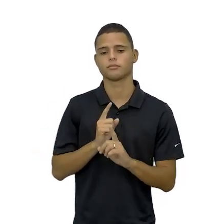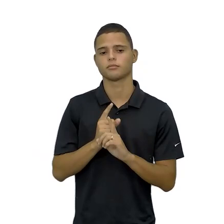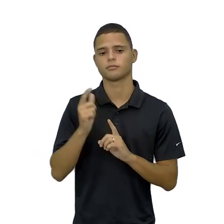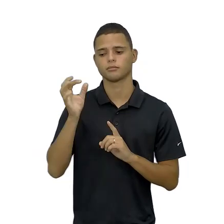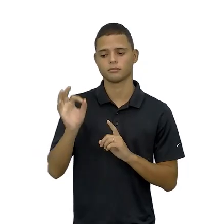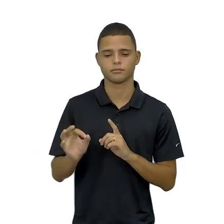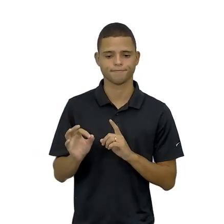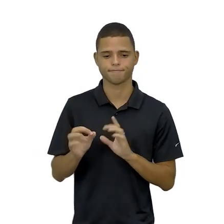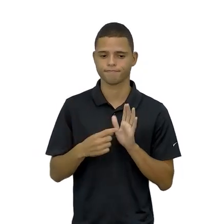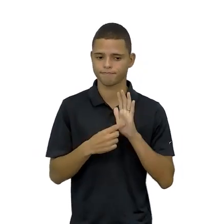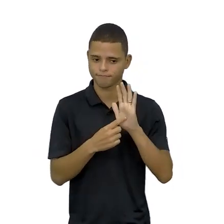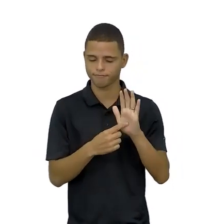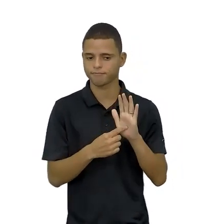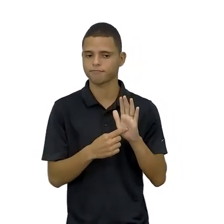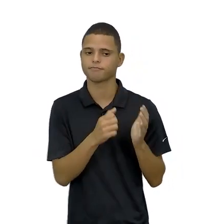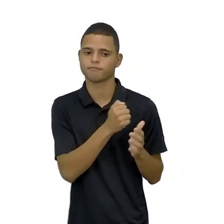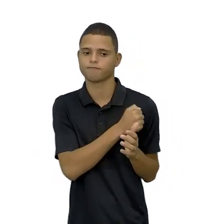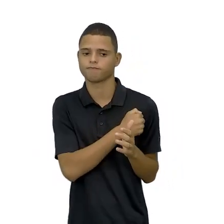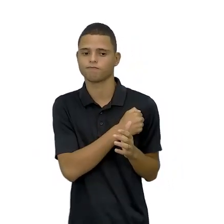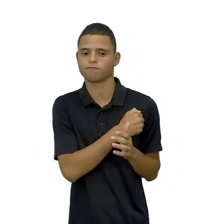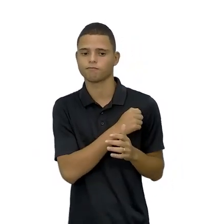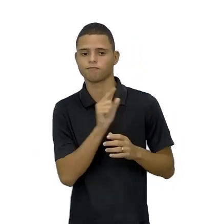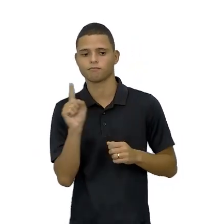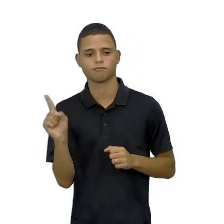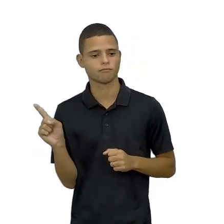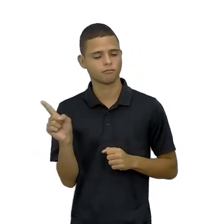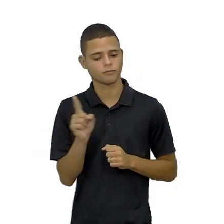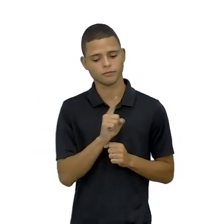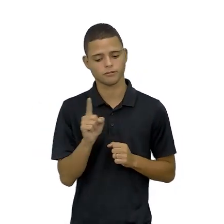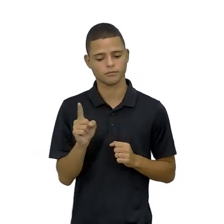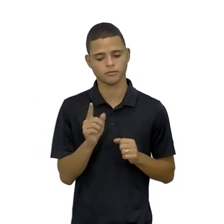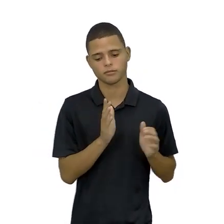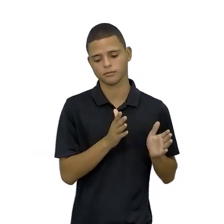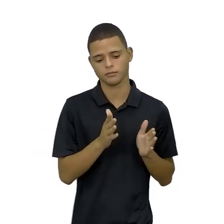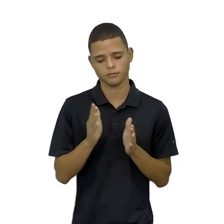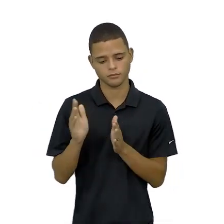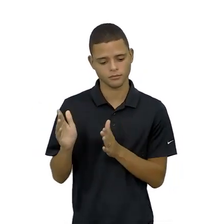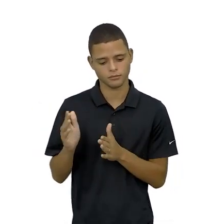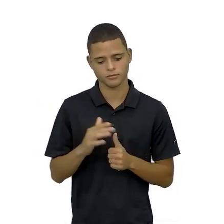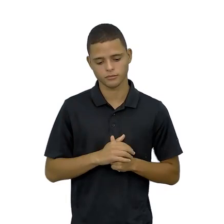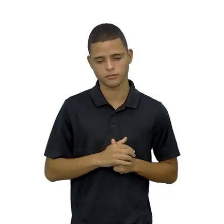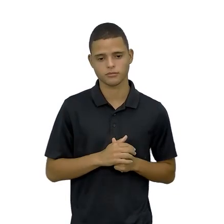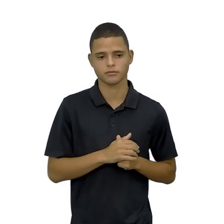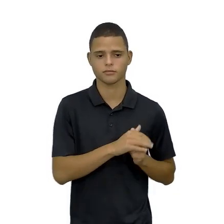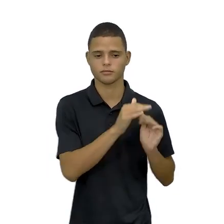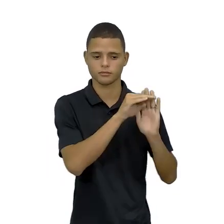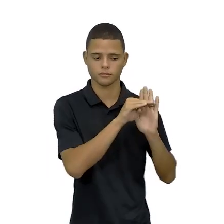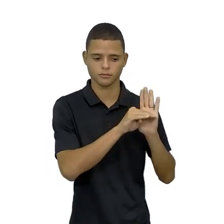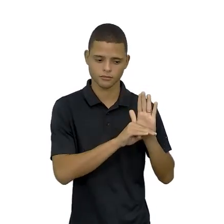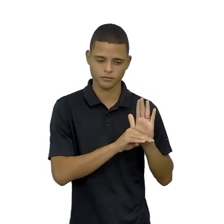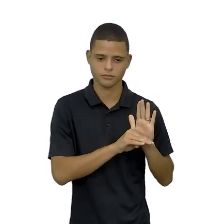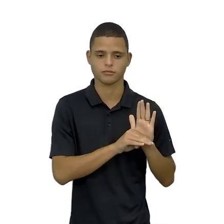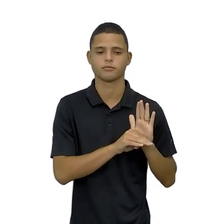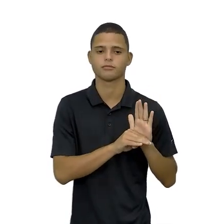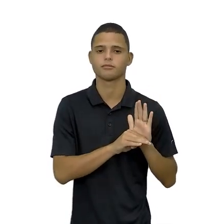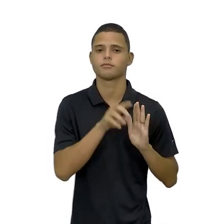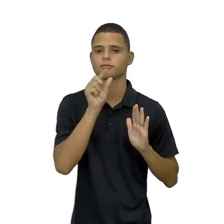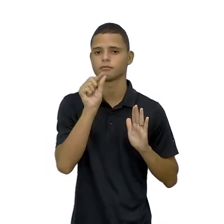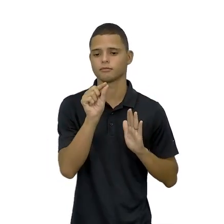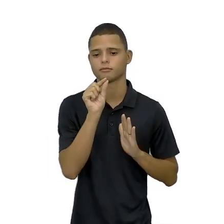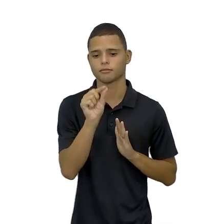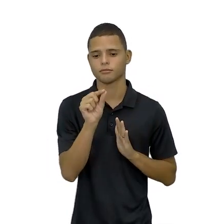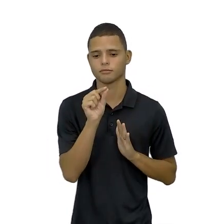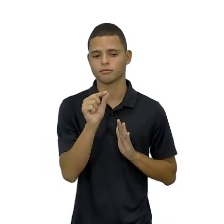os estudantes não construíram ainda adequadamente mais um elemento da estrutura narrativa, que é